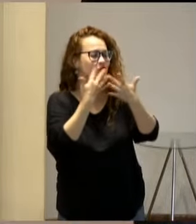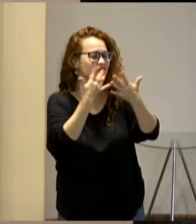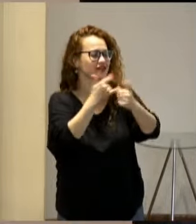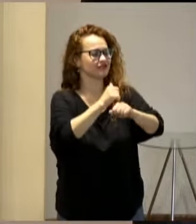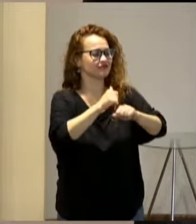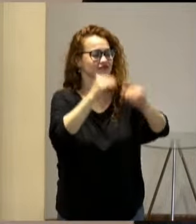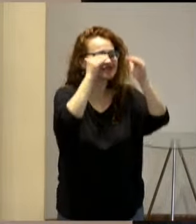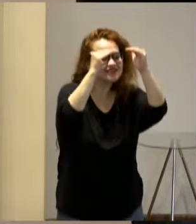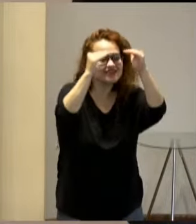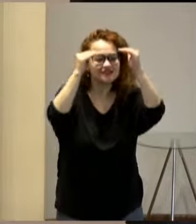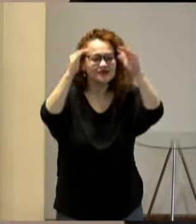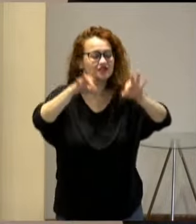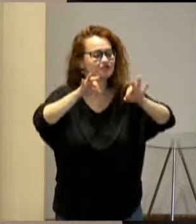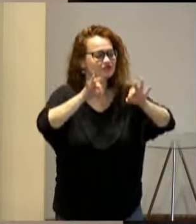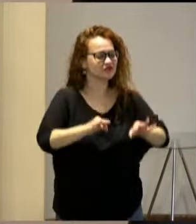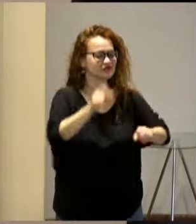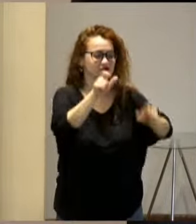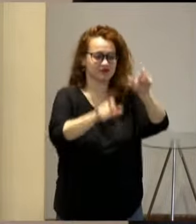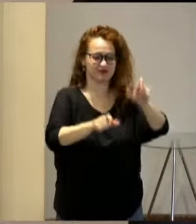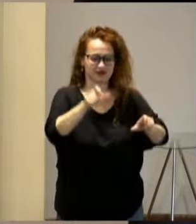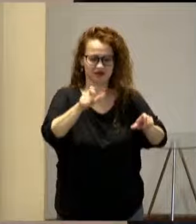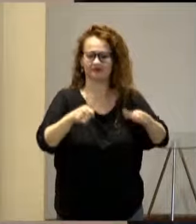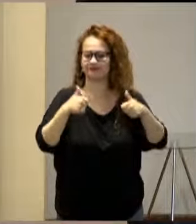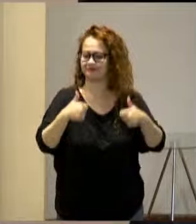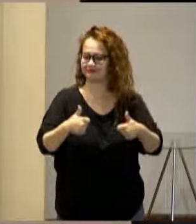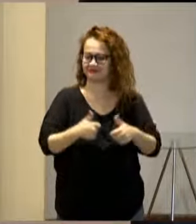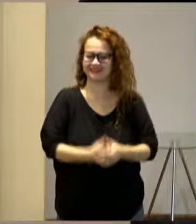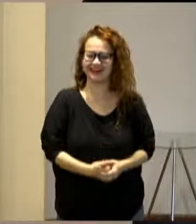e respeito para todas as pessoas.